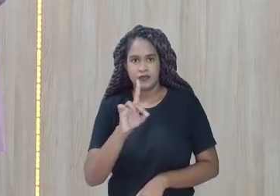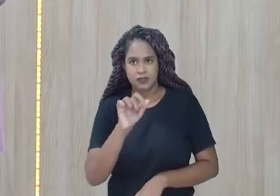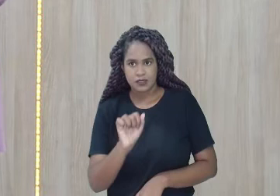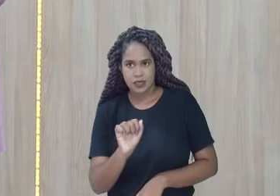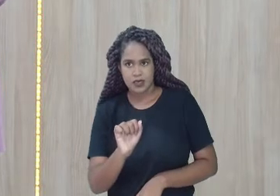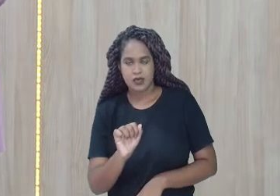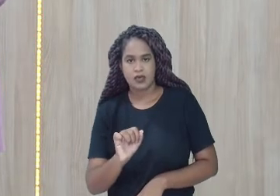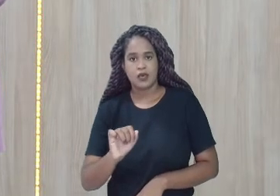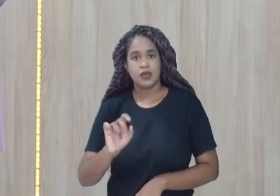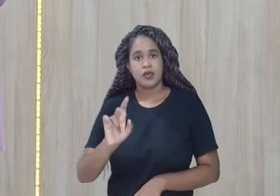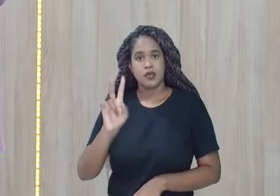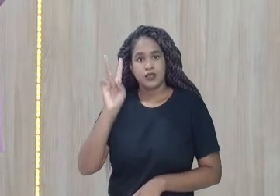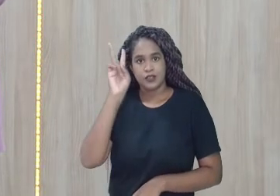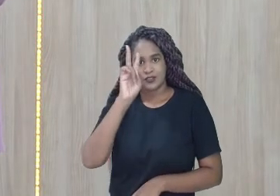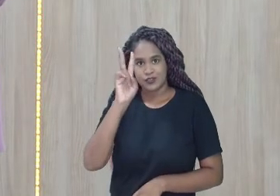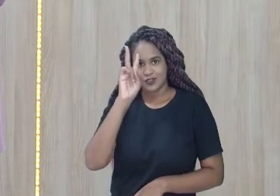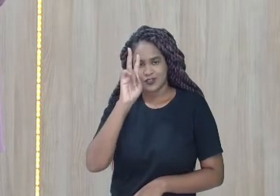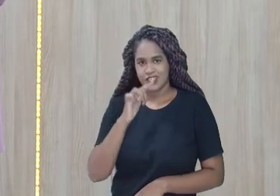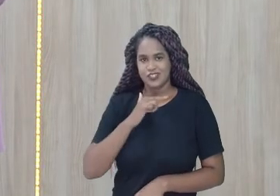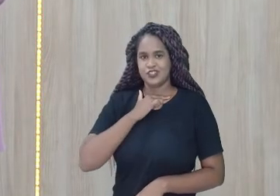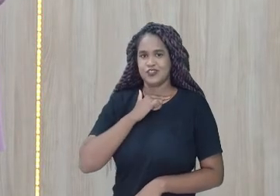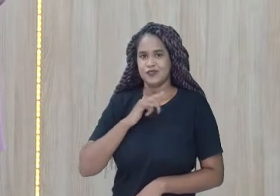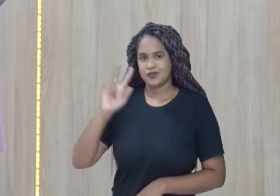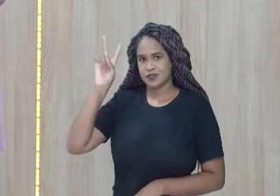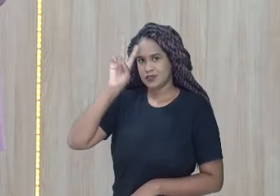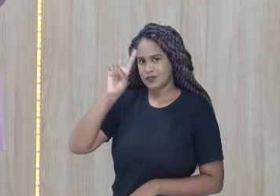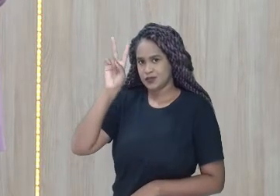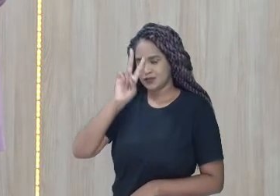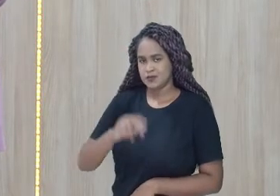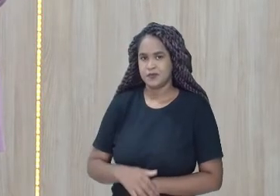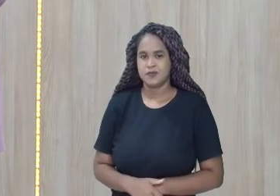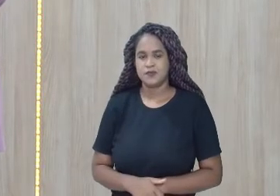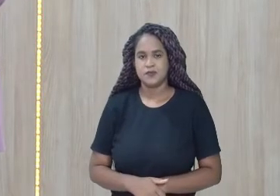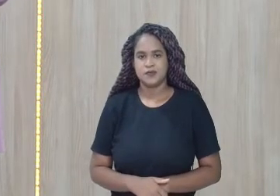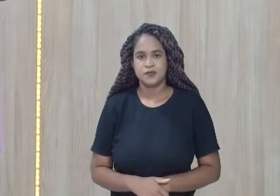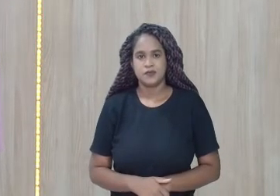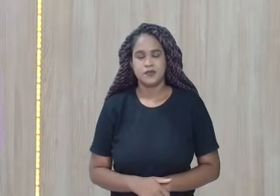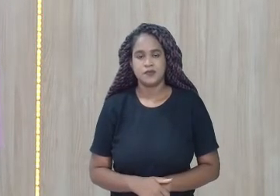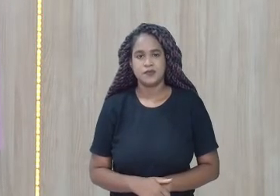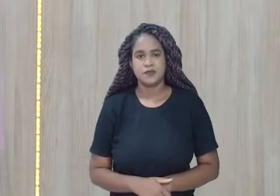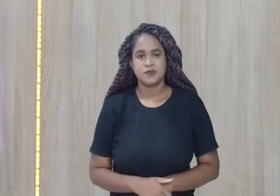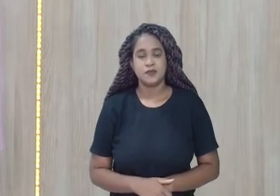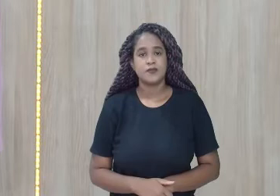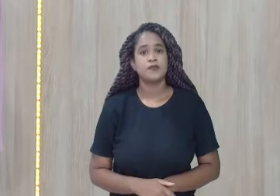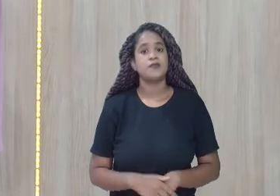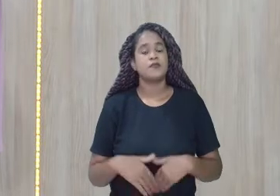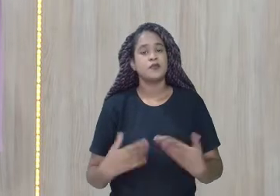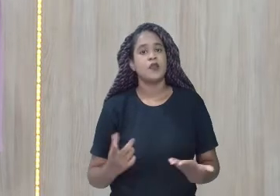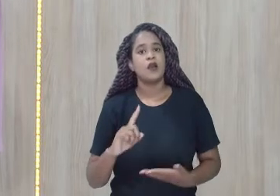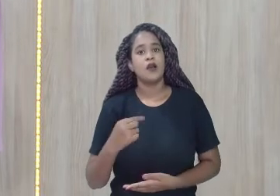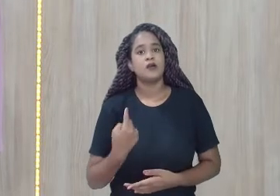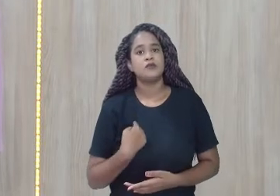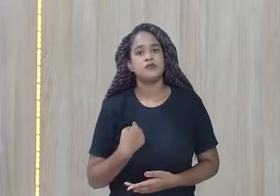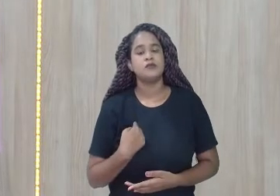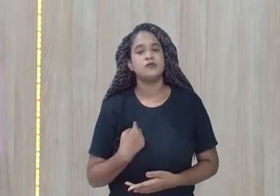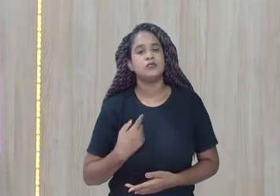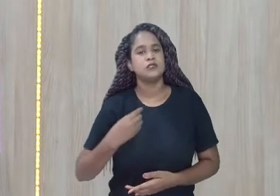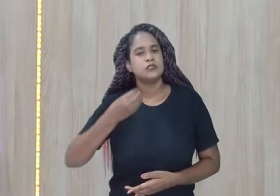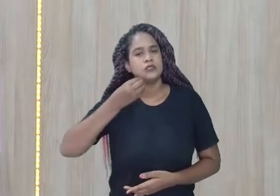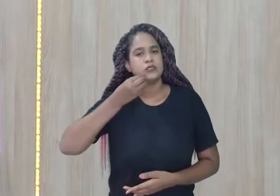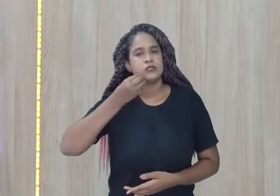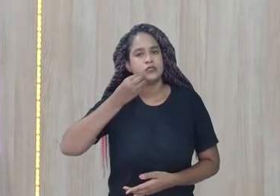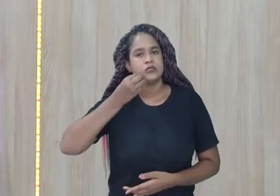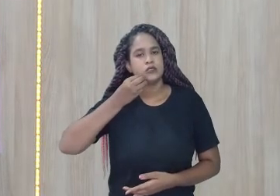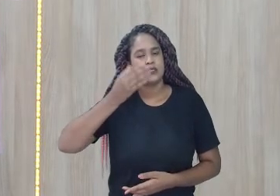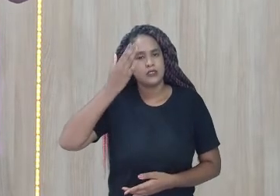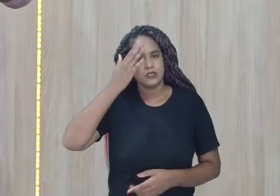ouvido falar nesse termo, né, dívida histórica, que a gente tem com relação ao povo negro. Então, a gente vai tentar entender um pouquinho mais do que